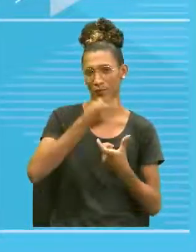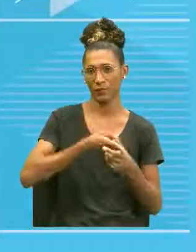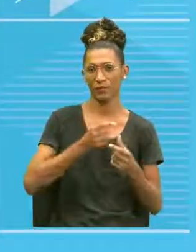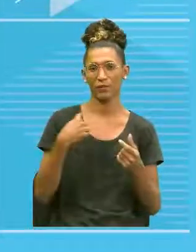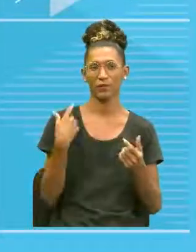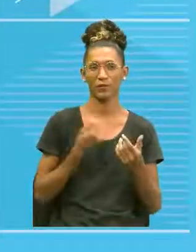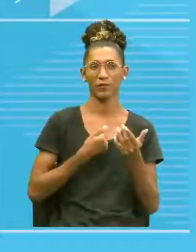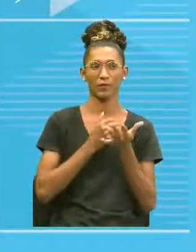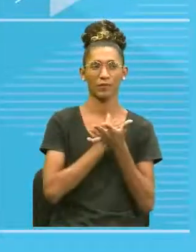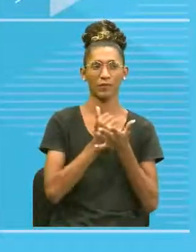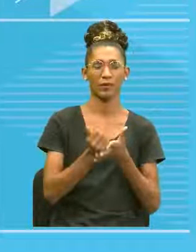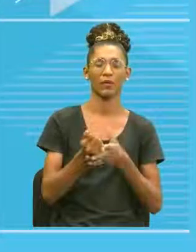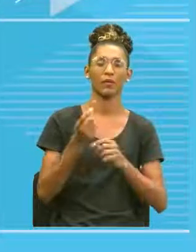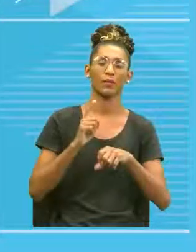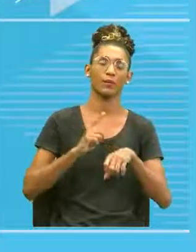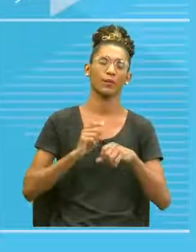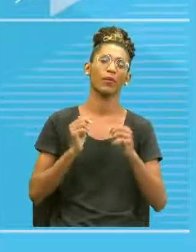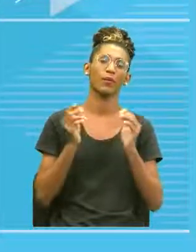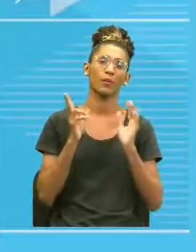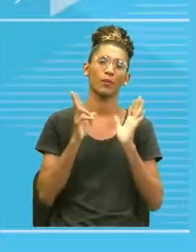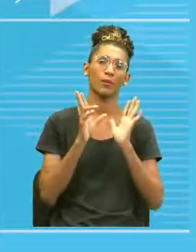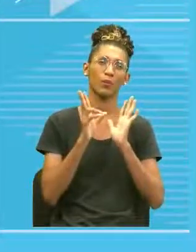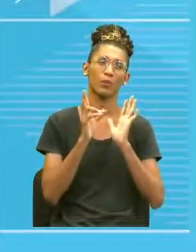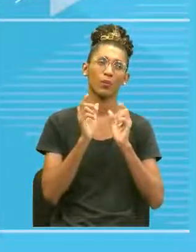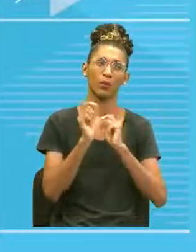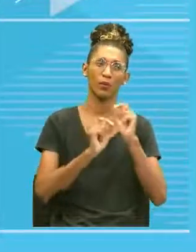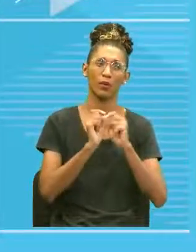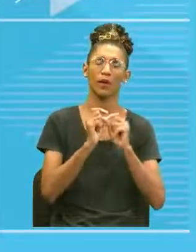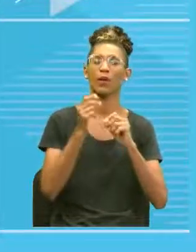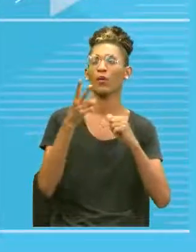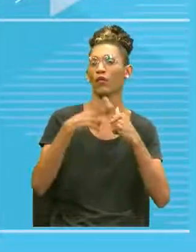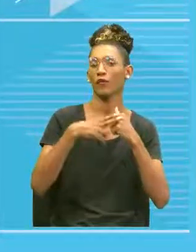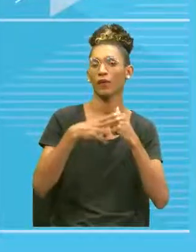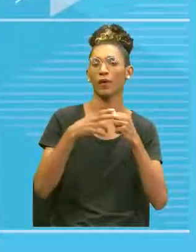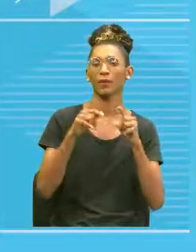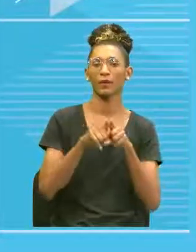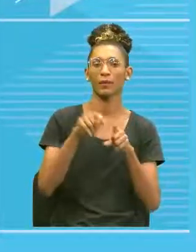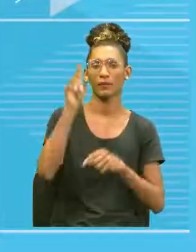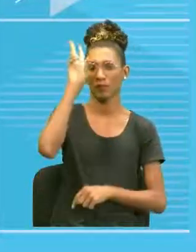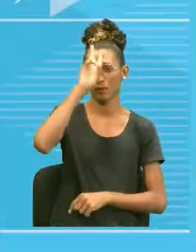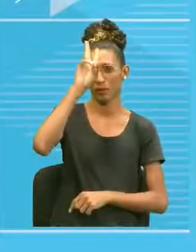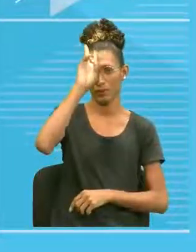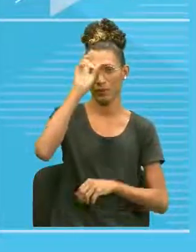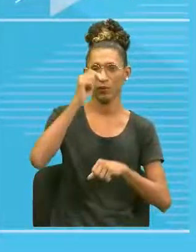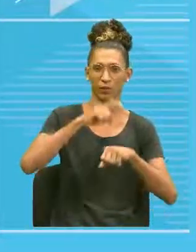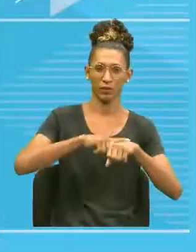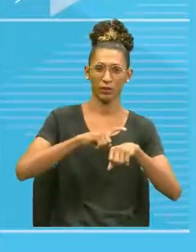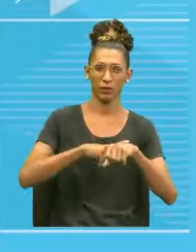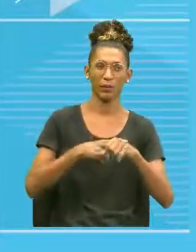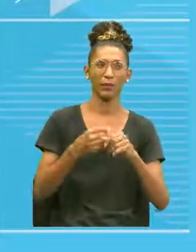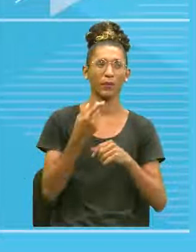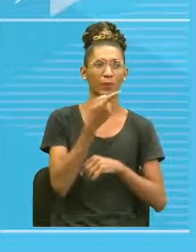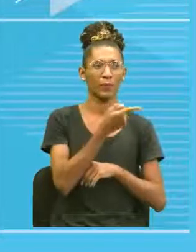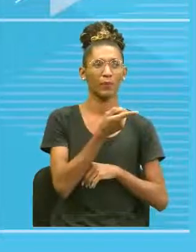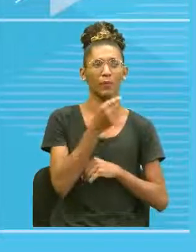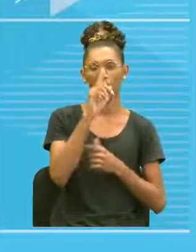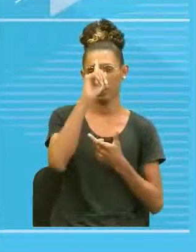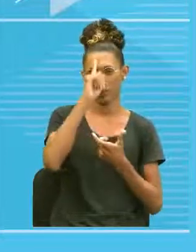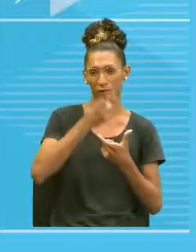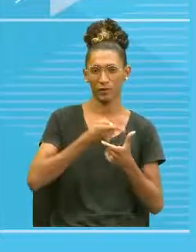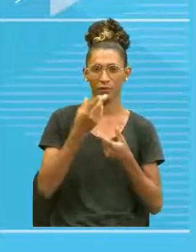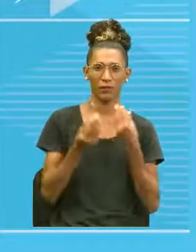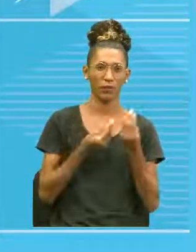a parte verbal tem um pouco de verbo da vamos revisar esse tempo pretérito e